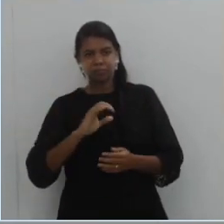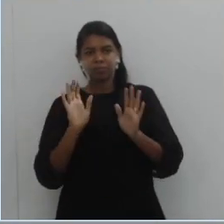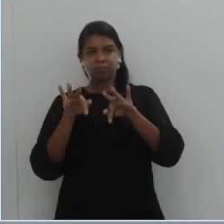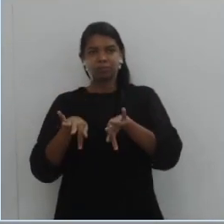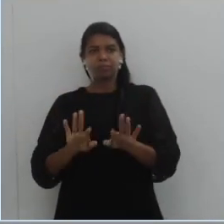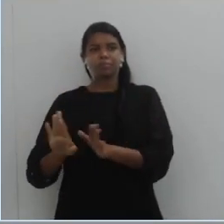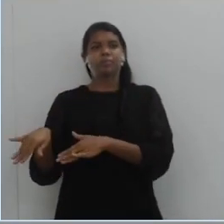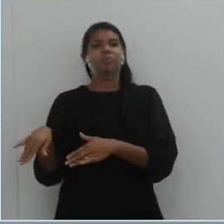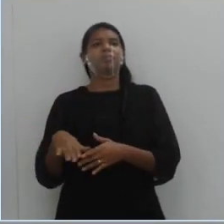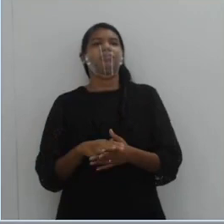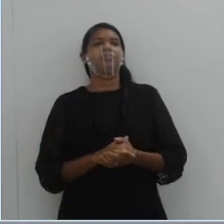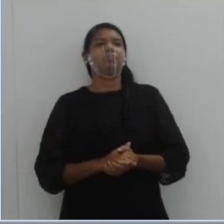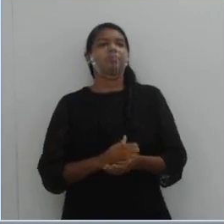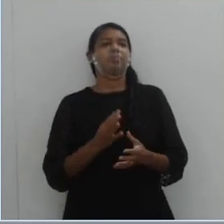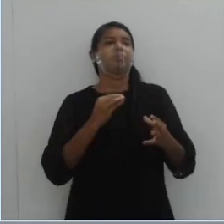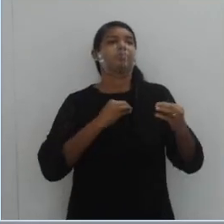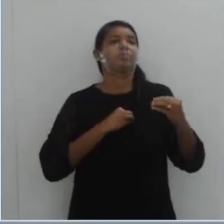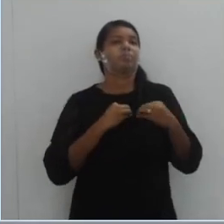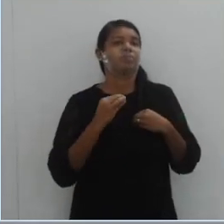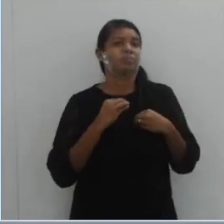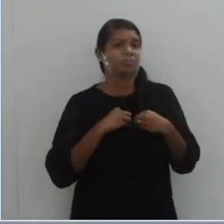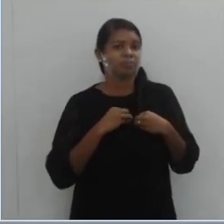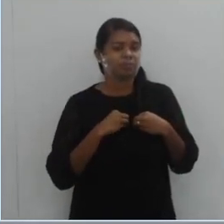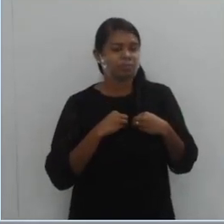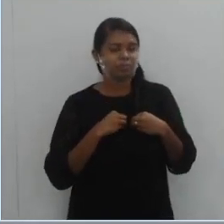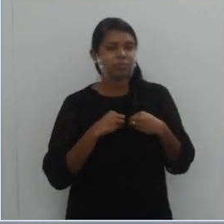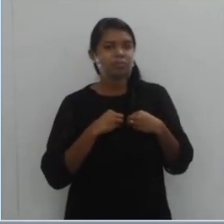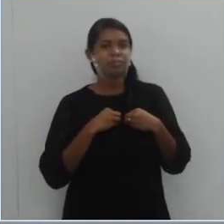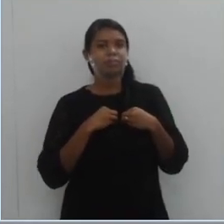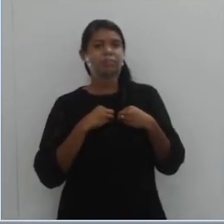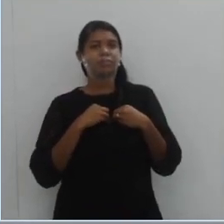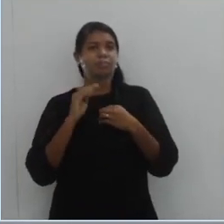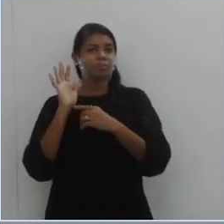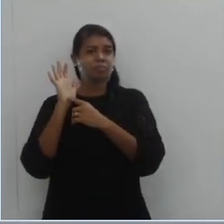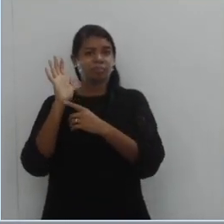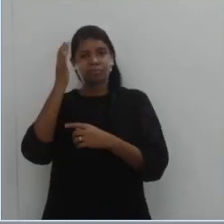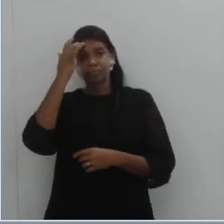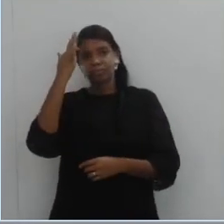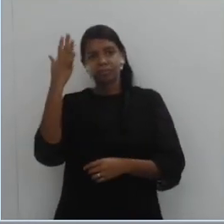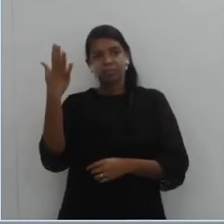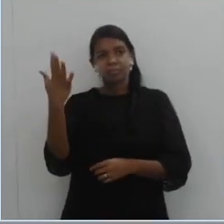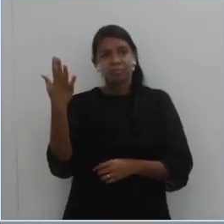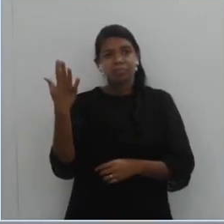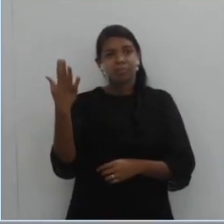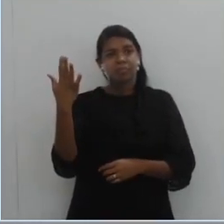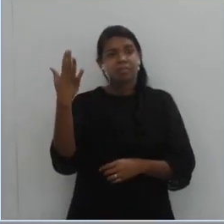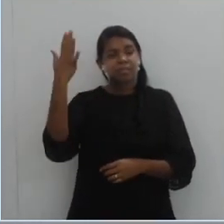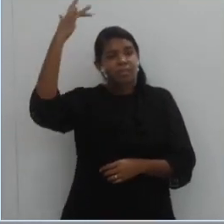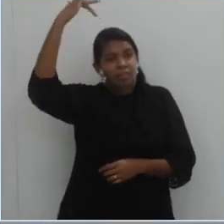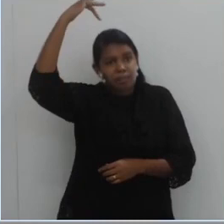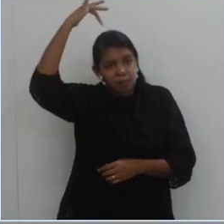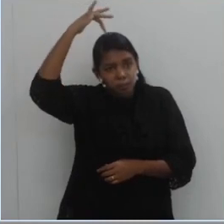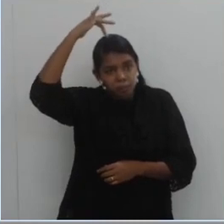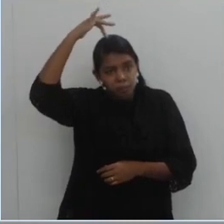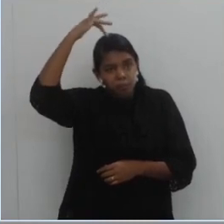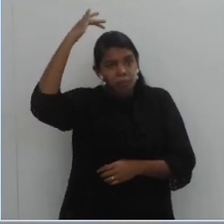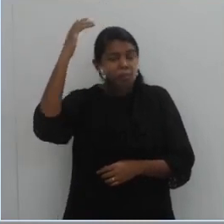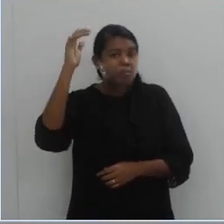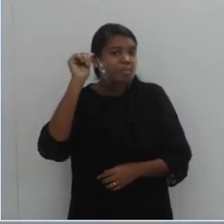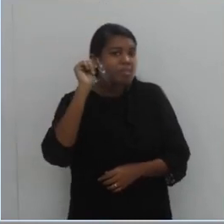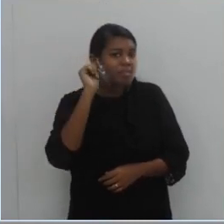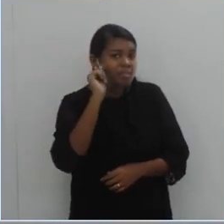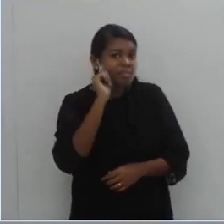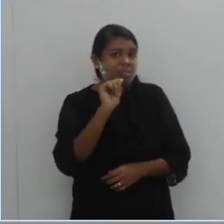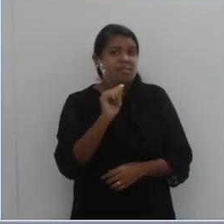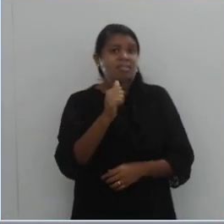esse pecado, essa teoria foi colocada por culpa da mulher. E para o homem